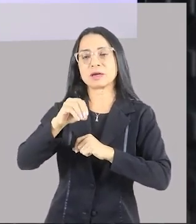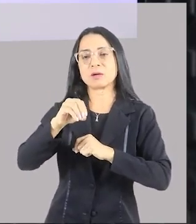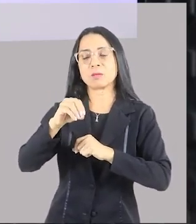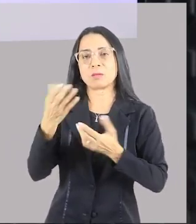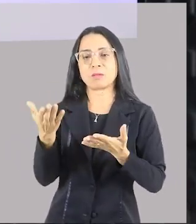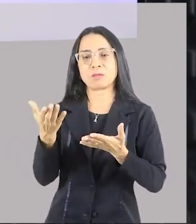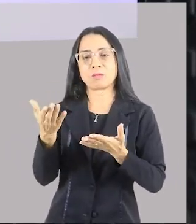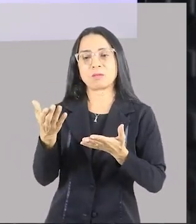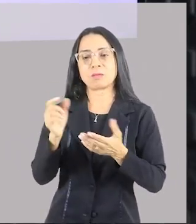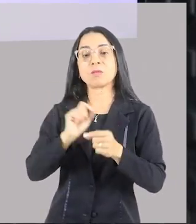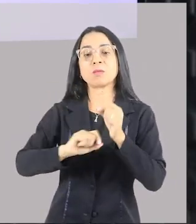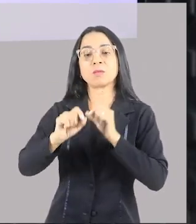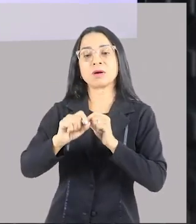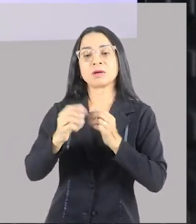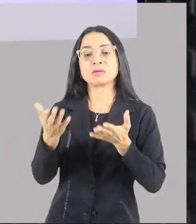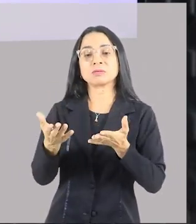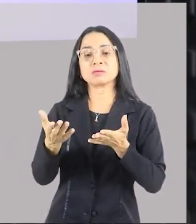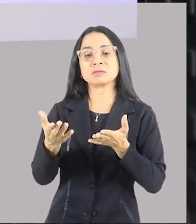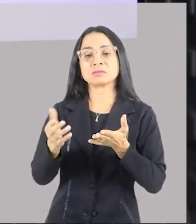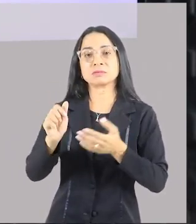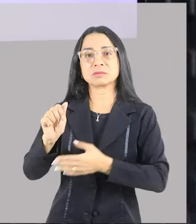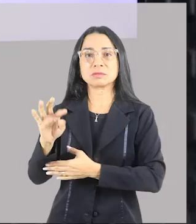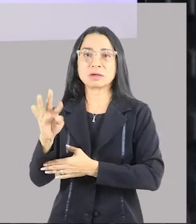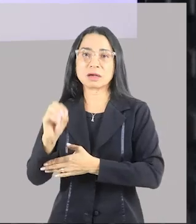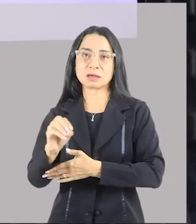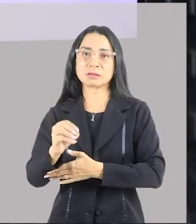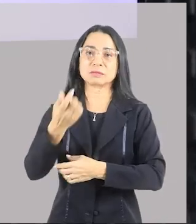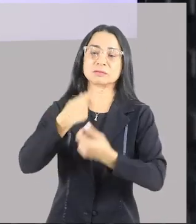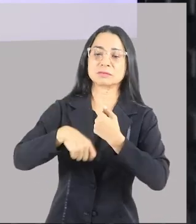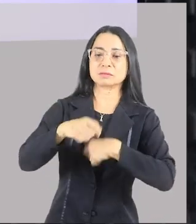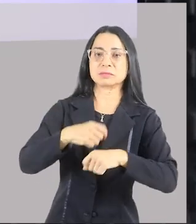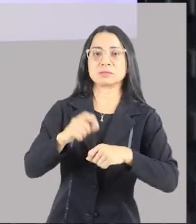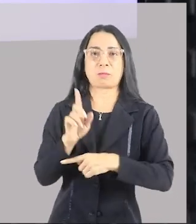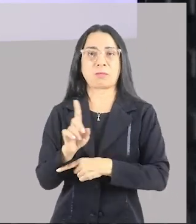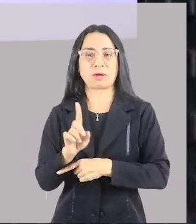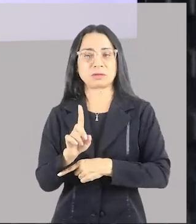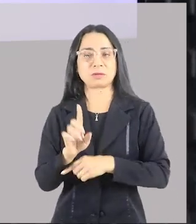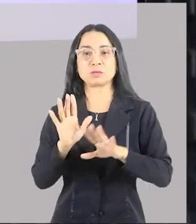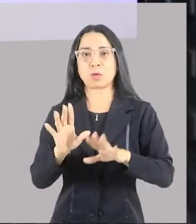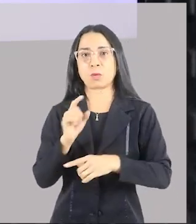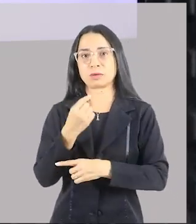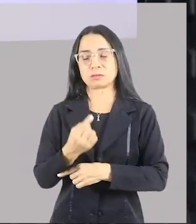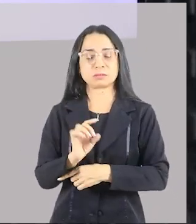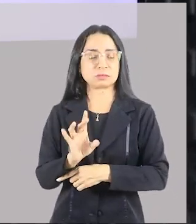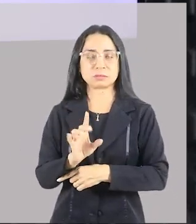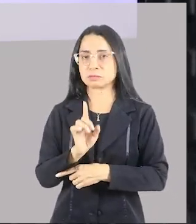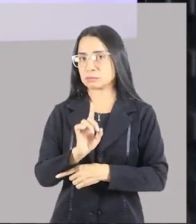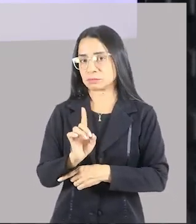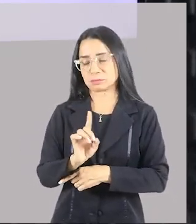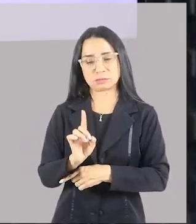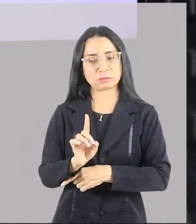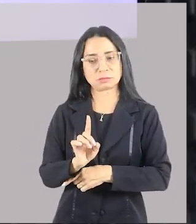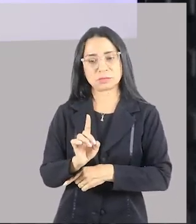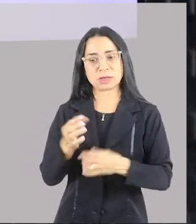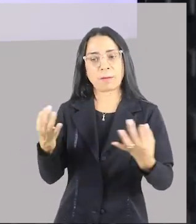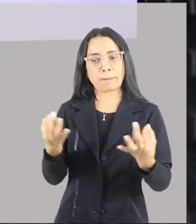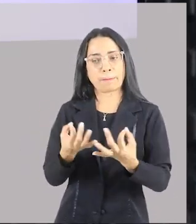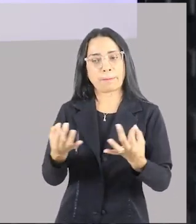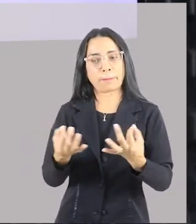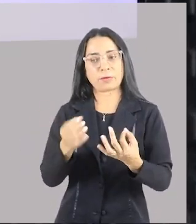público almejado será um ato administrativo. Mas não só isso. ele será um ato administrativo